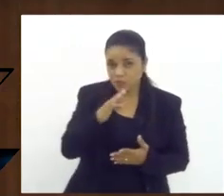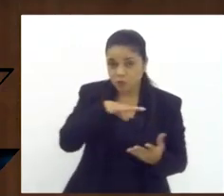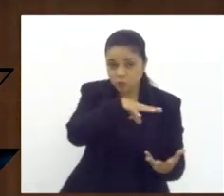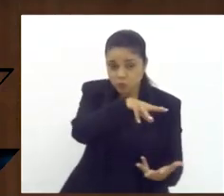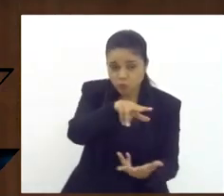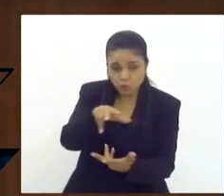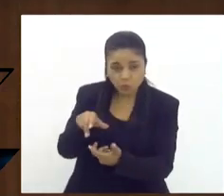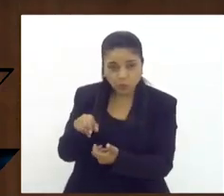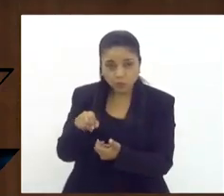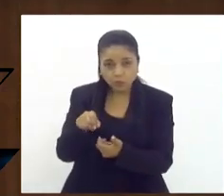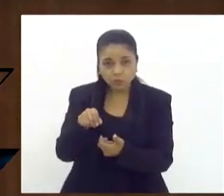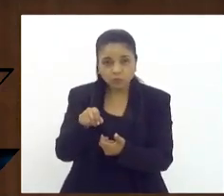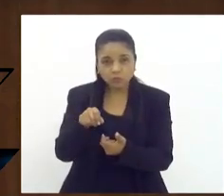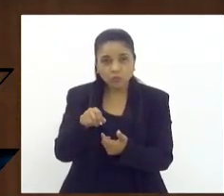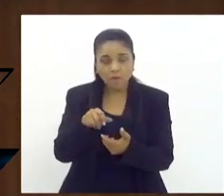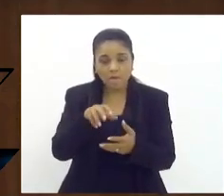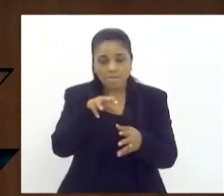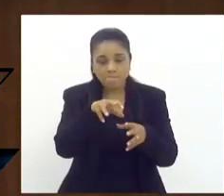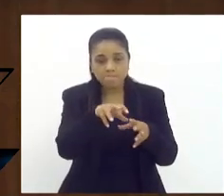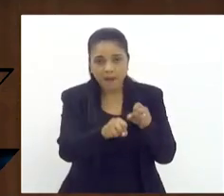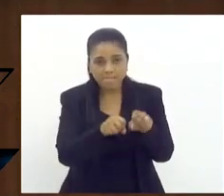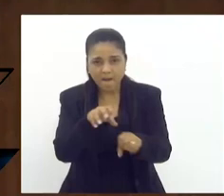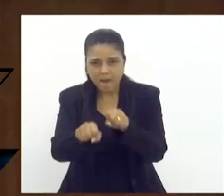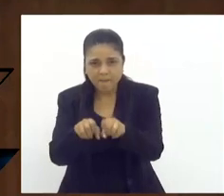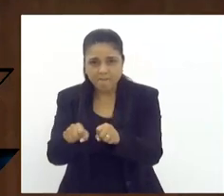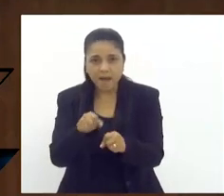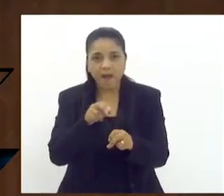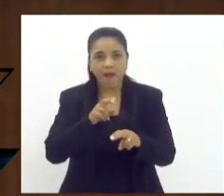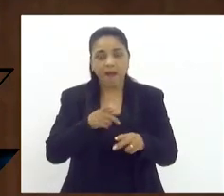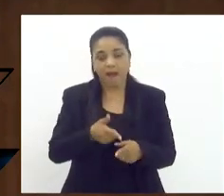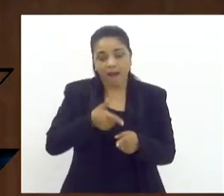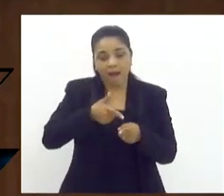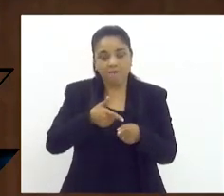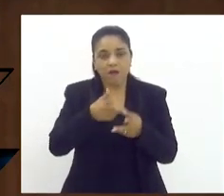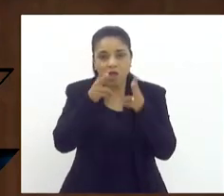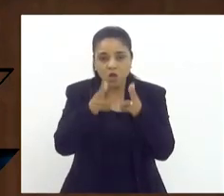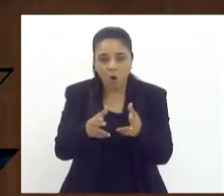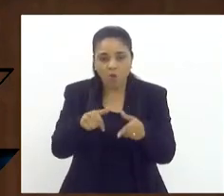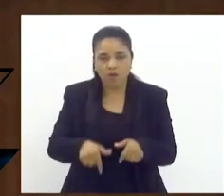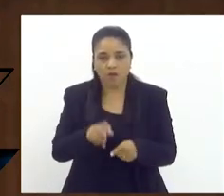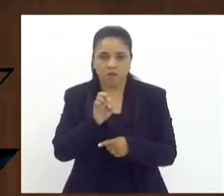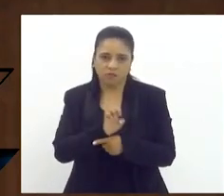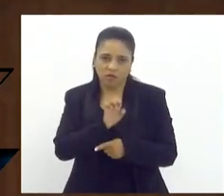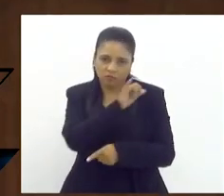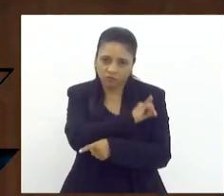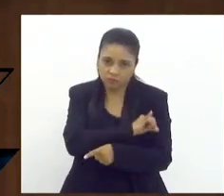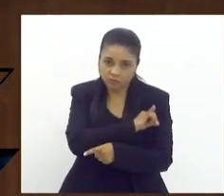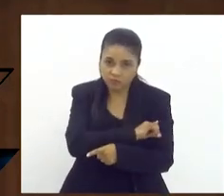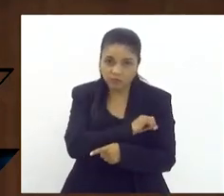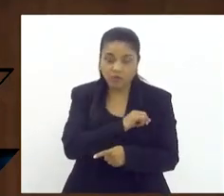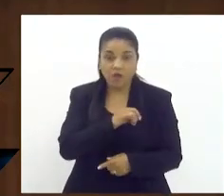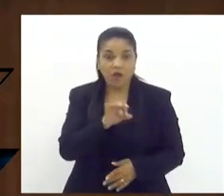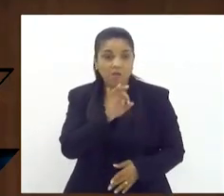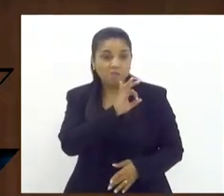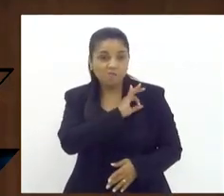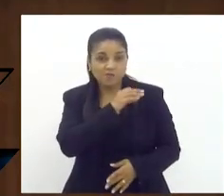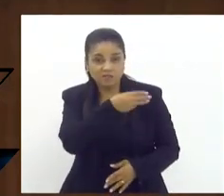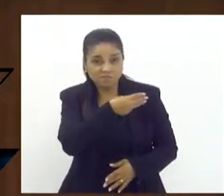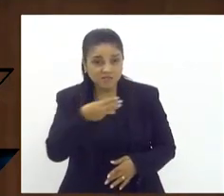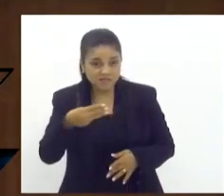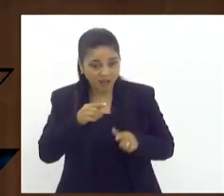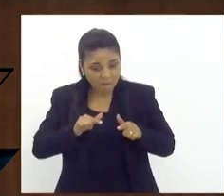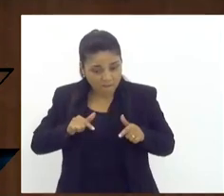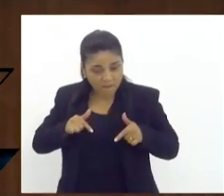se prende tanta arma como se prende aqui no estado do Rio de Janeiro a polícia militar e a polícia que mais atua